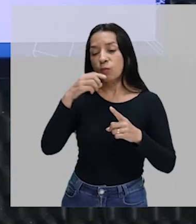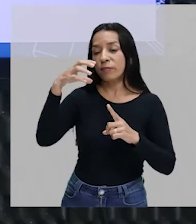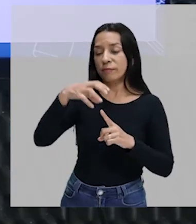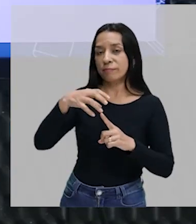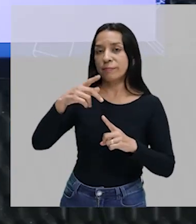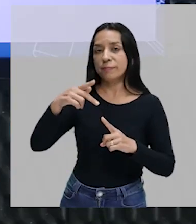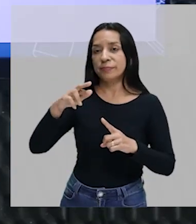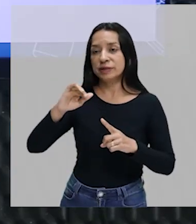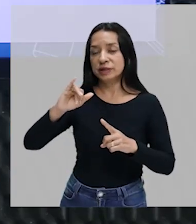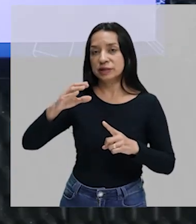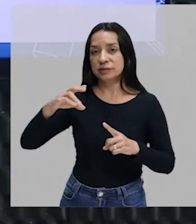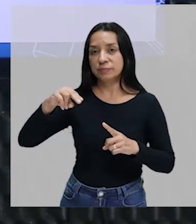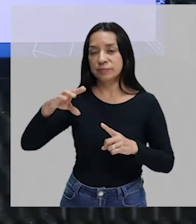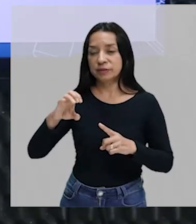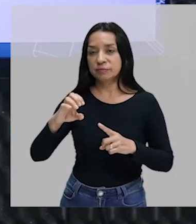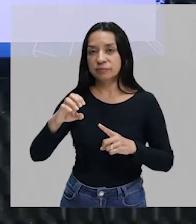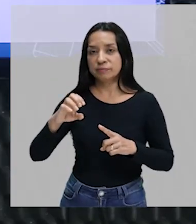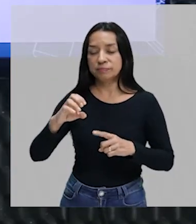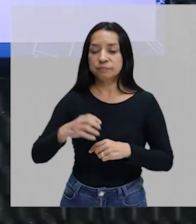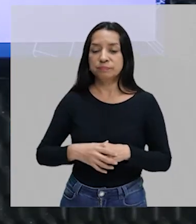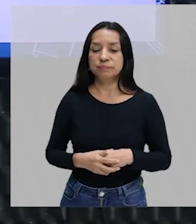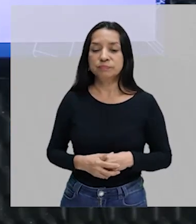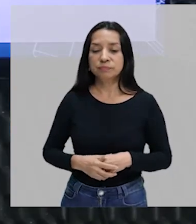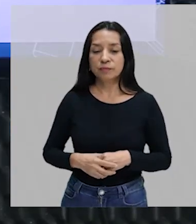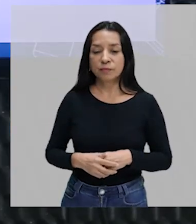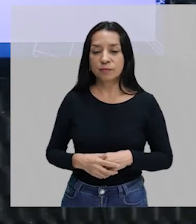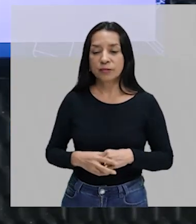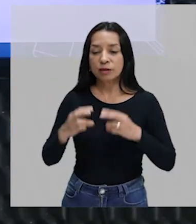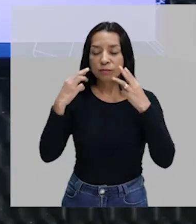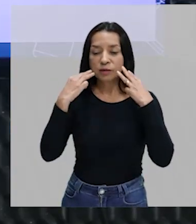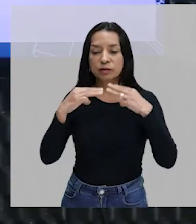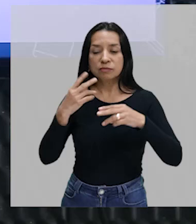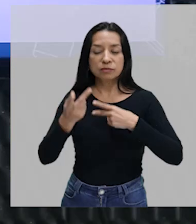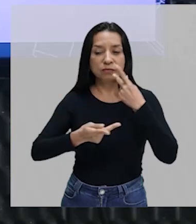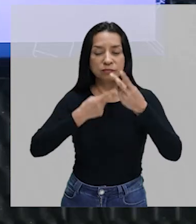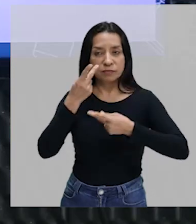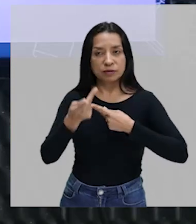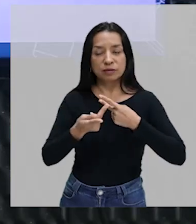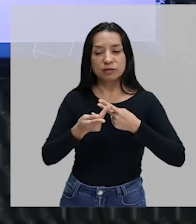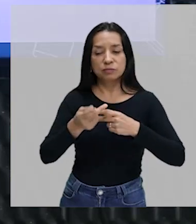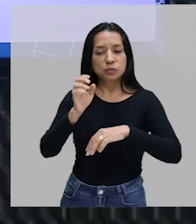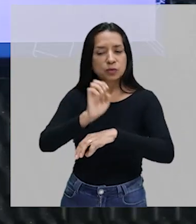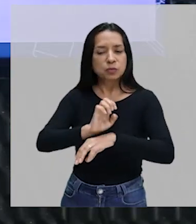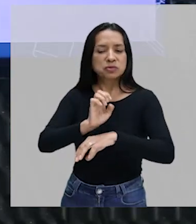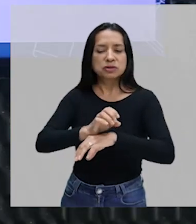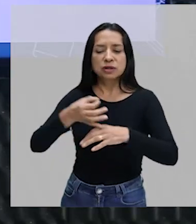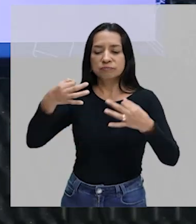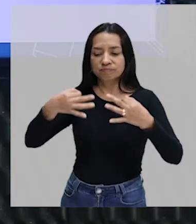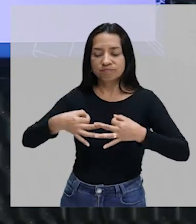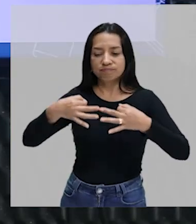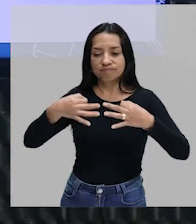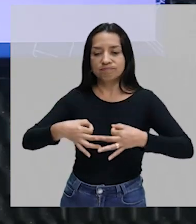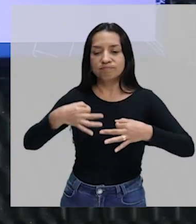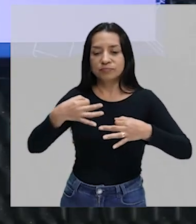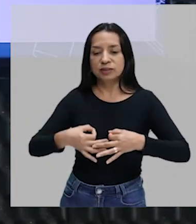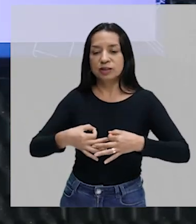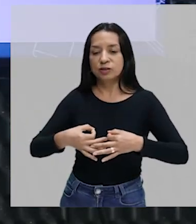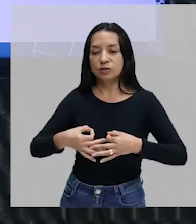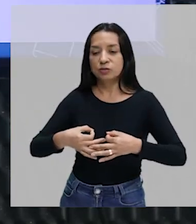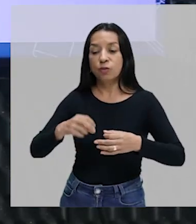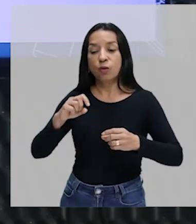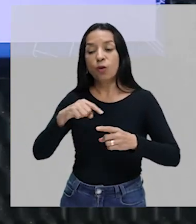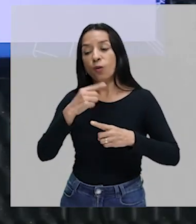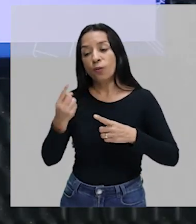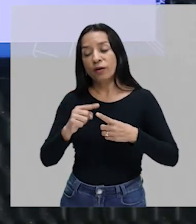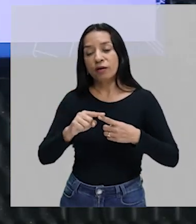dissolução do principado é a república e vice-versa. Maquiavel está dizendo, ó, para um Estado dar certo, ou ele é monarquia, ou ele é